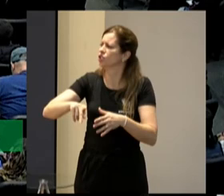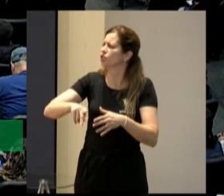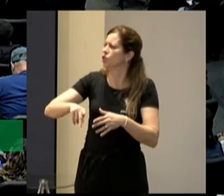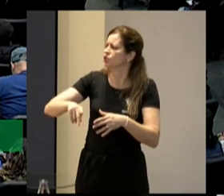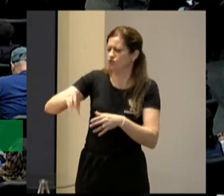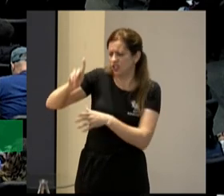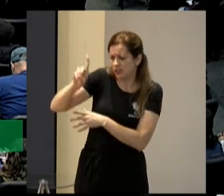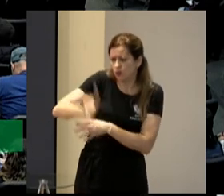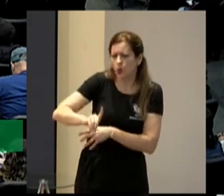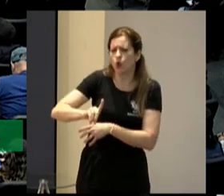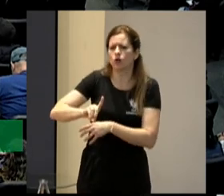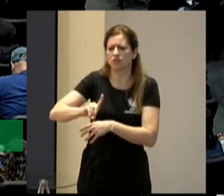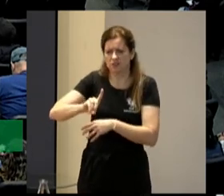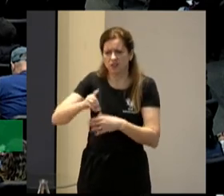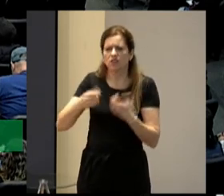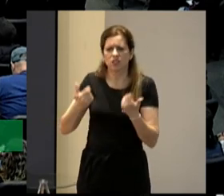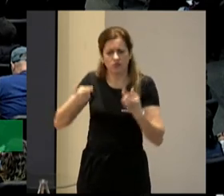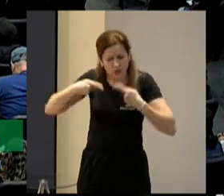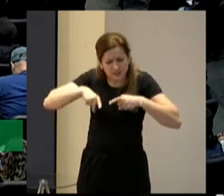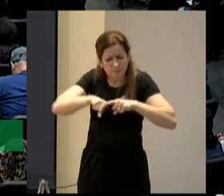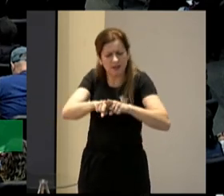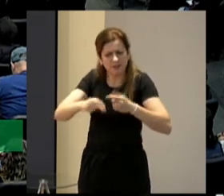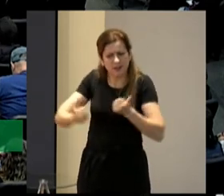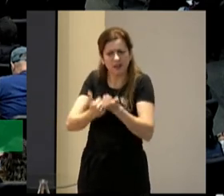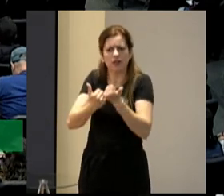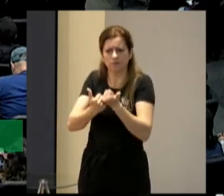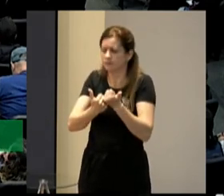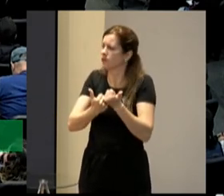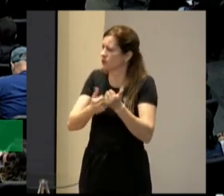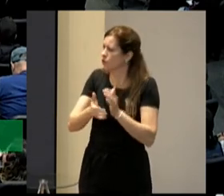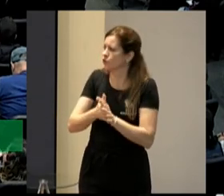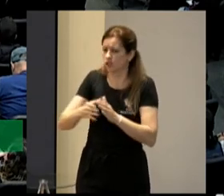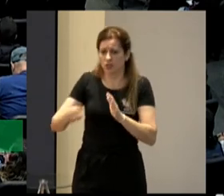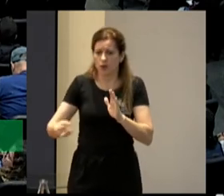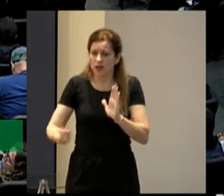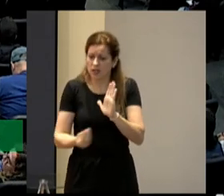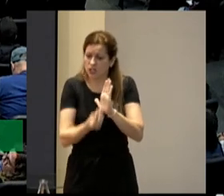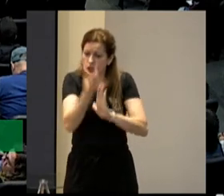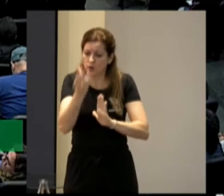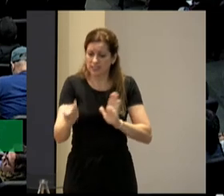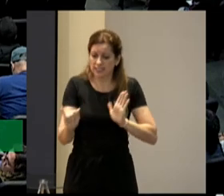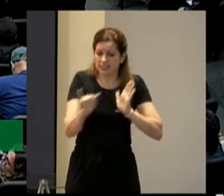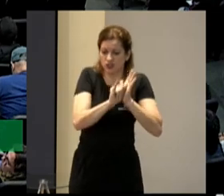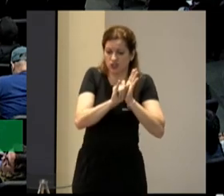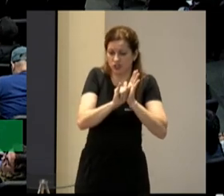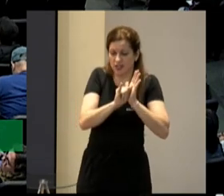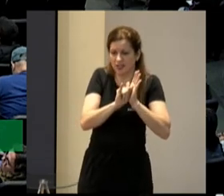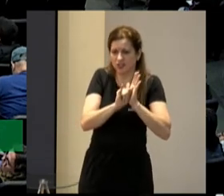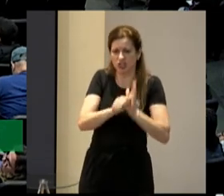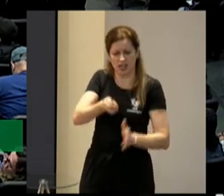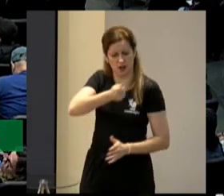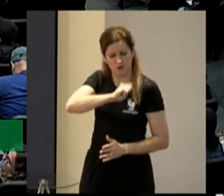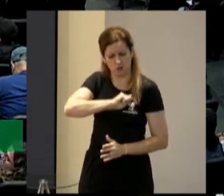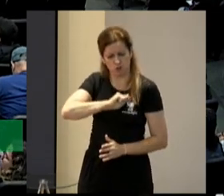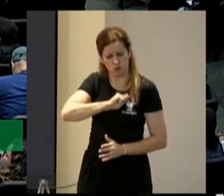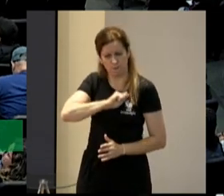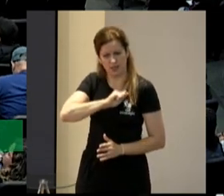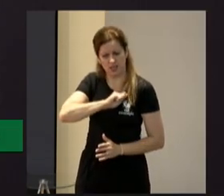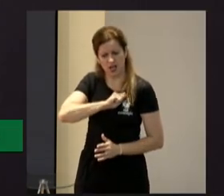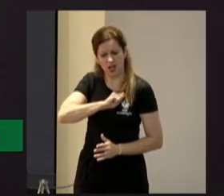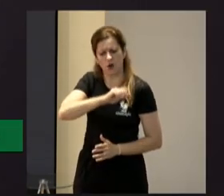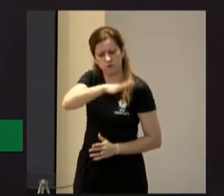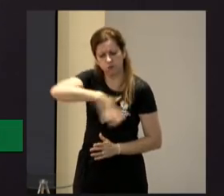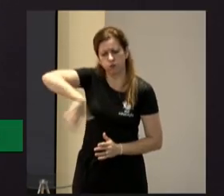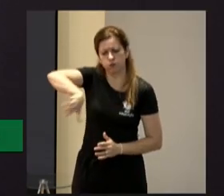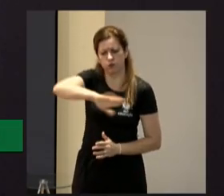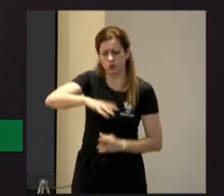diretores. Então, ela criou essa identidade com a comunidade do Pantanal, que tem um respeito muito grande pela escola. Então,